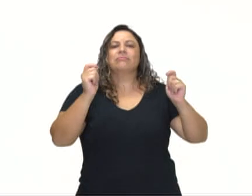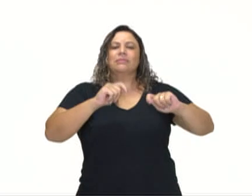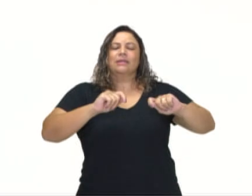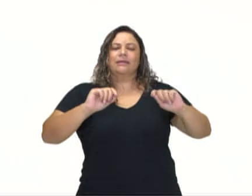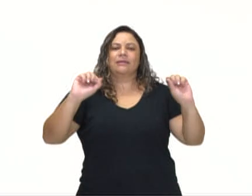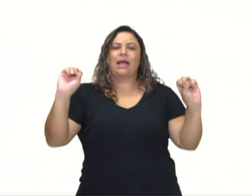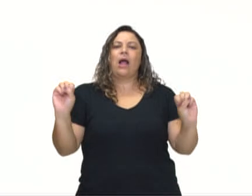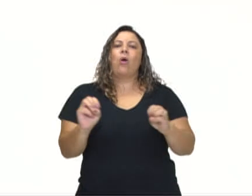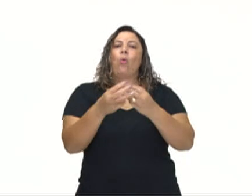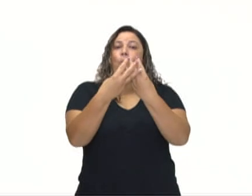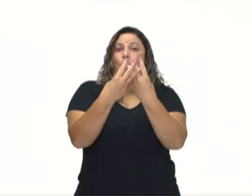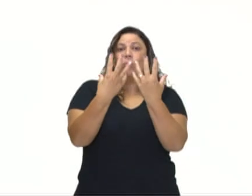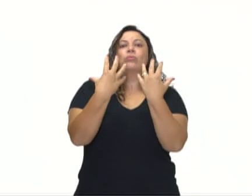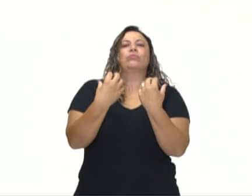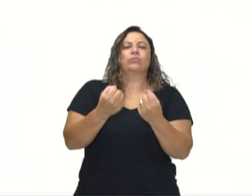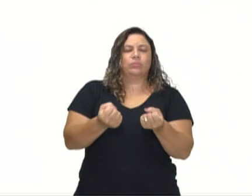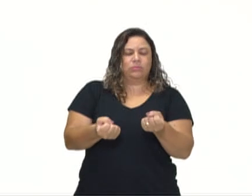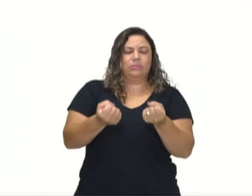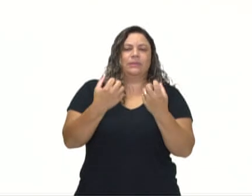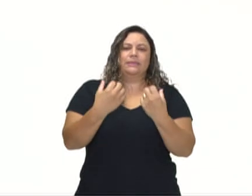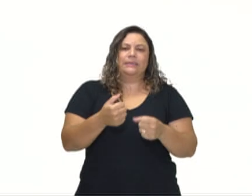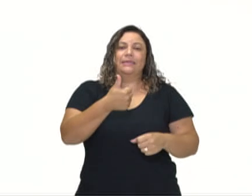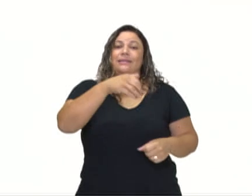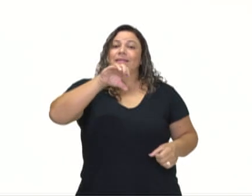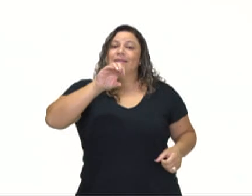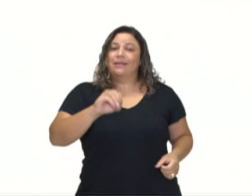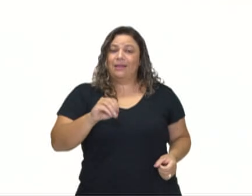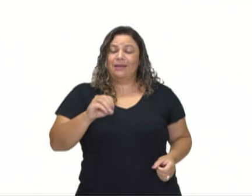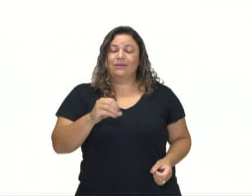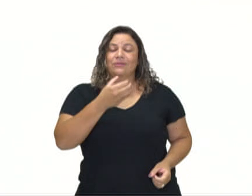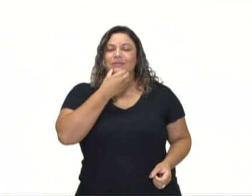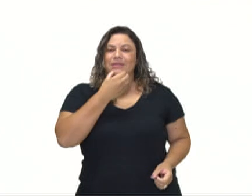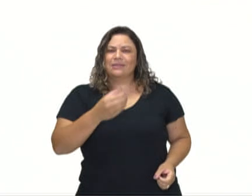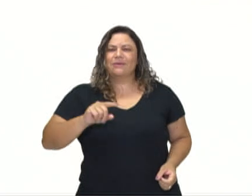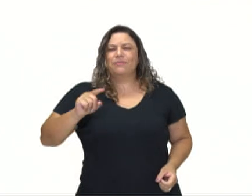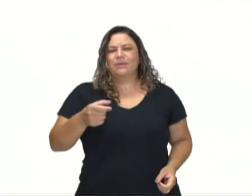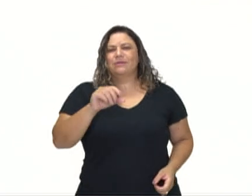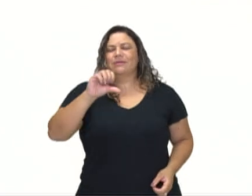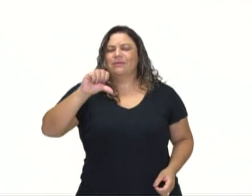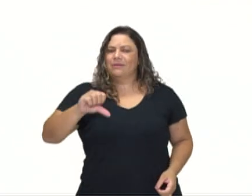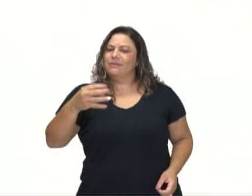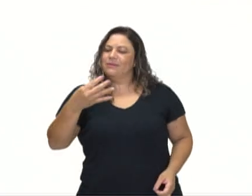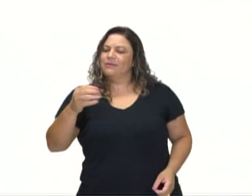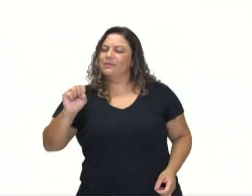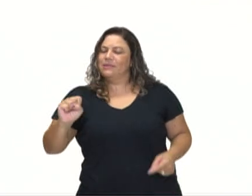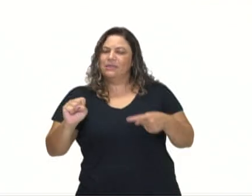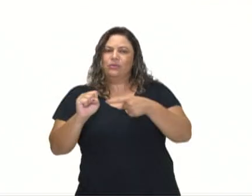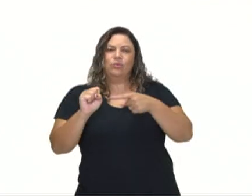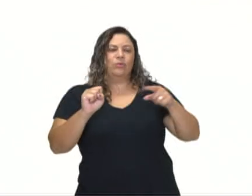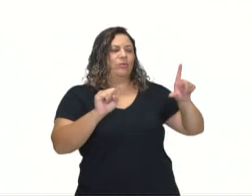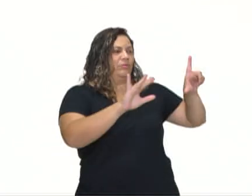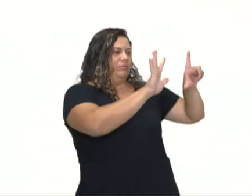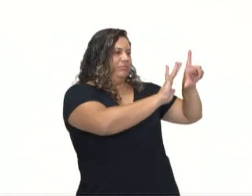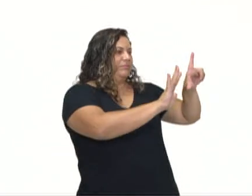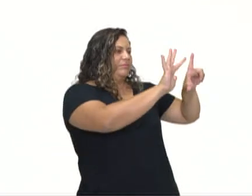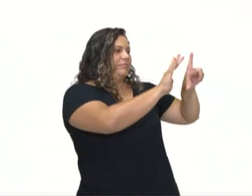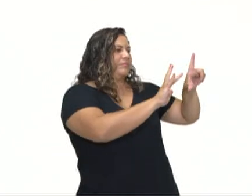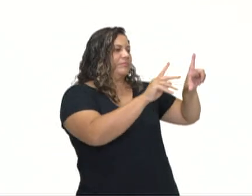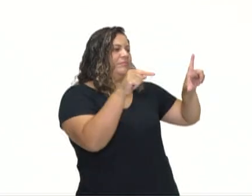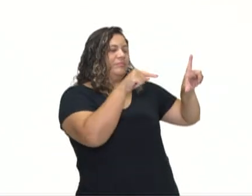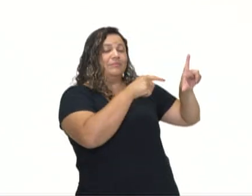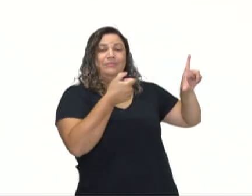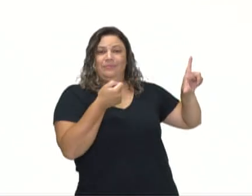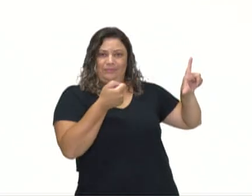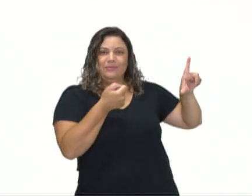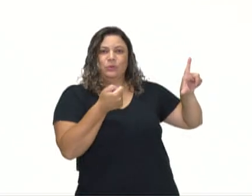Nações Unidas em 10 de dezembro de 1948, aqui no cantinho da tela vocês têm um QR Code, é